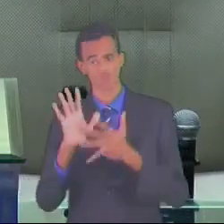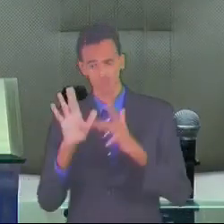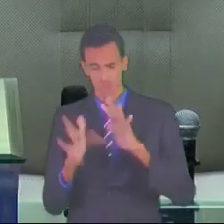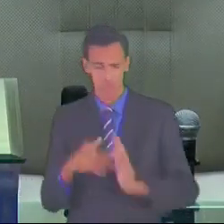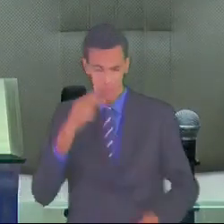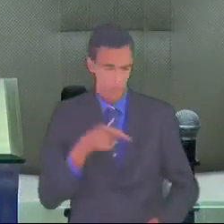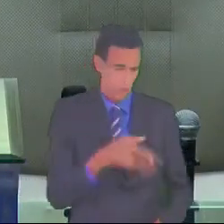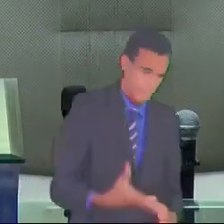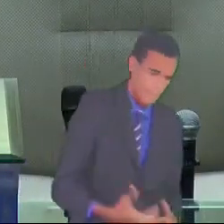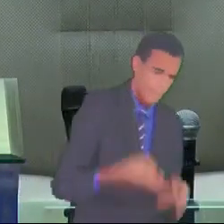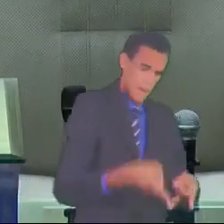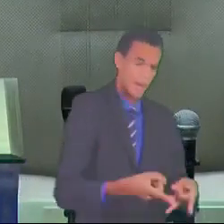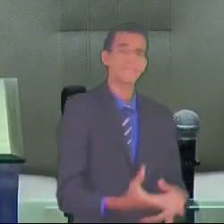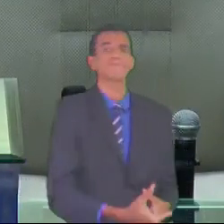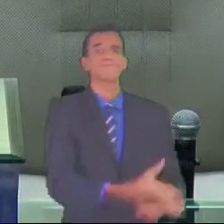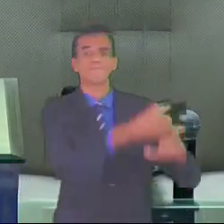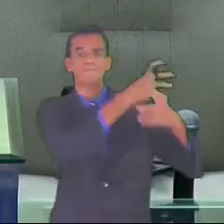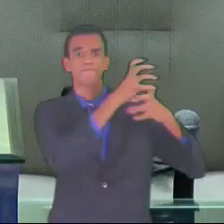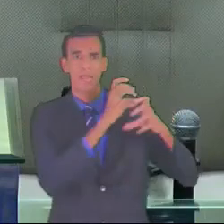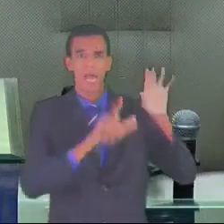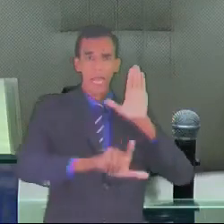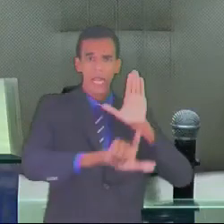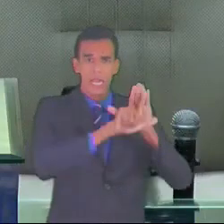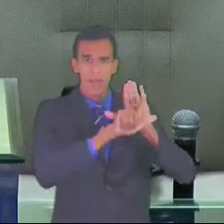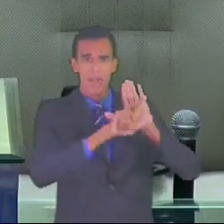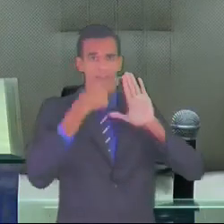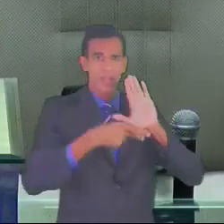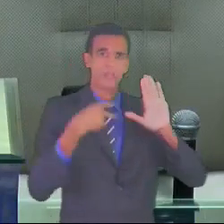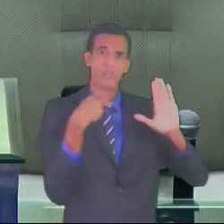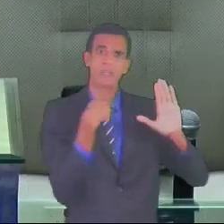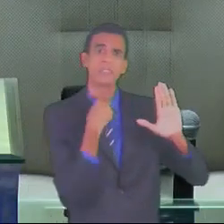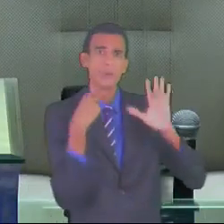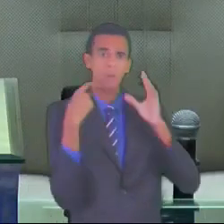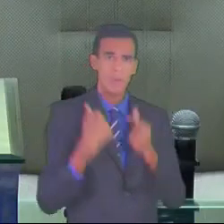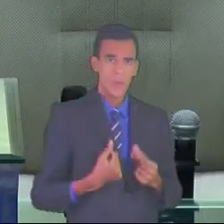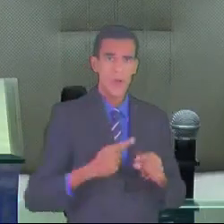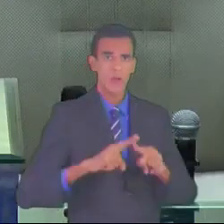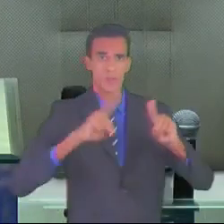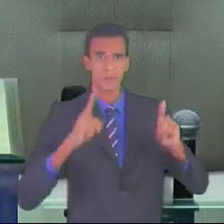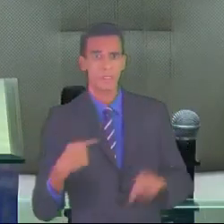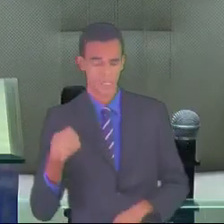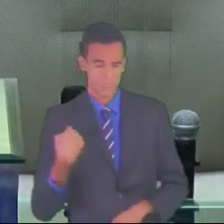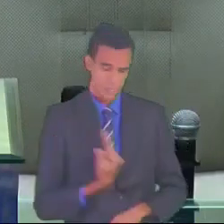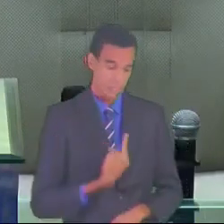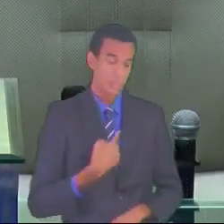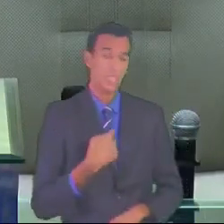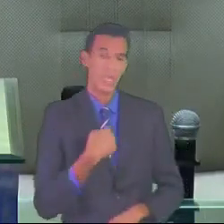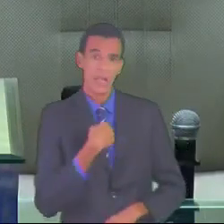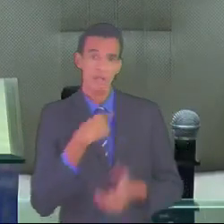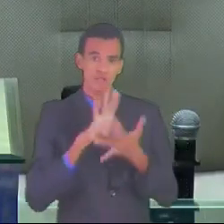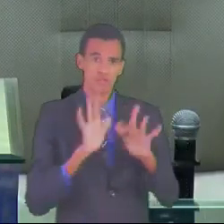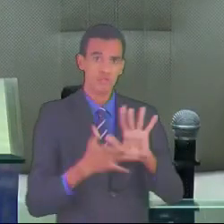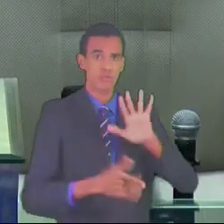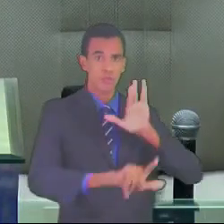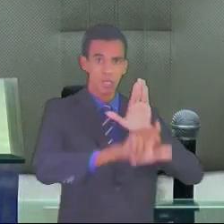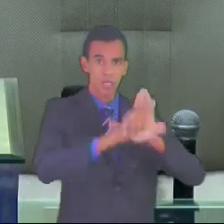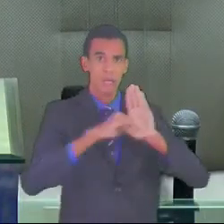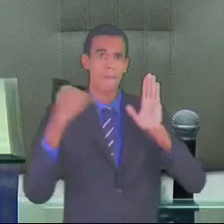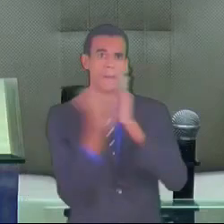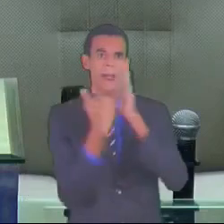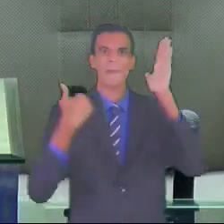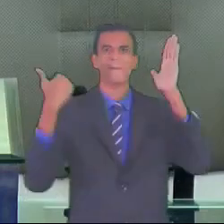pegue o teu leito, pela lei não pode, rabínica, mas eu sou além da lei, sou além dos rabinos, eu sou além